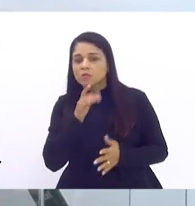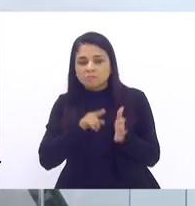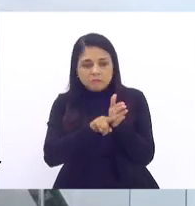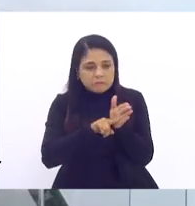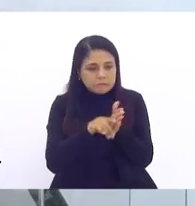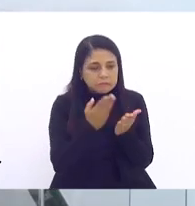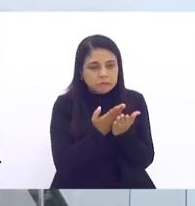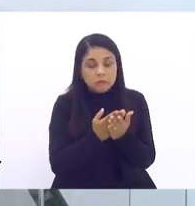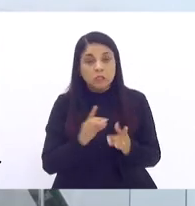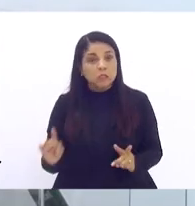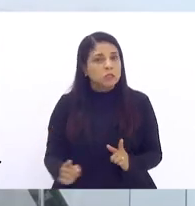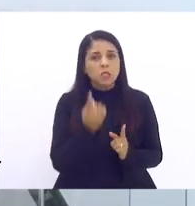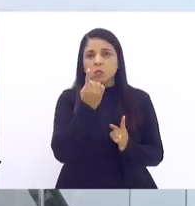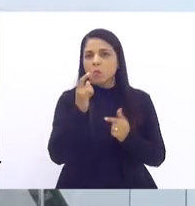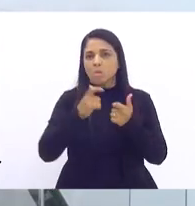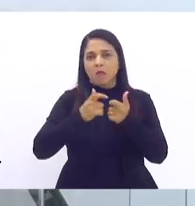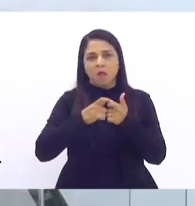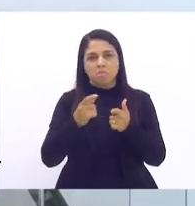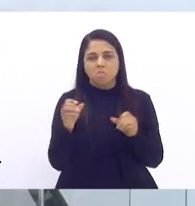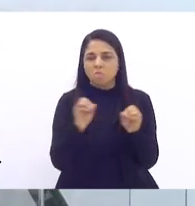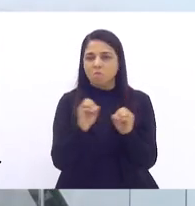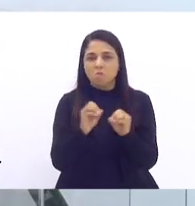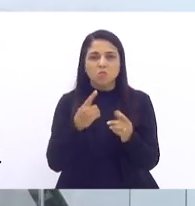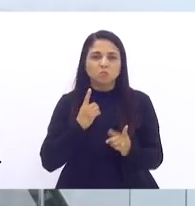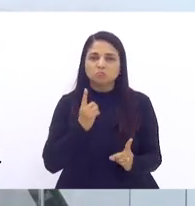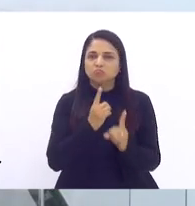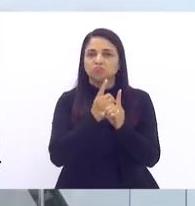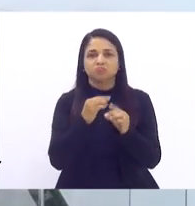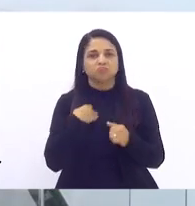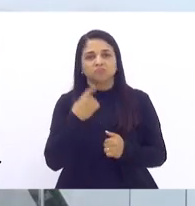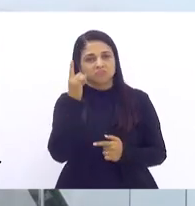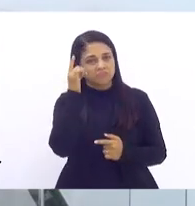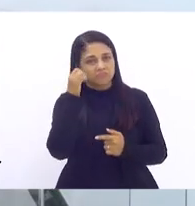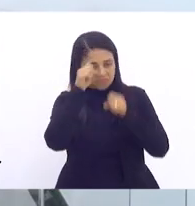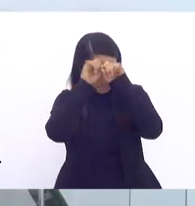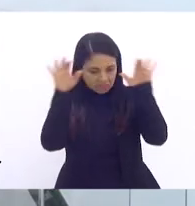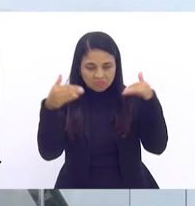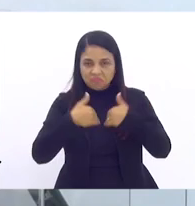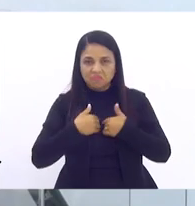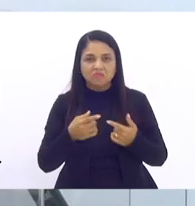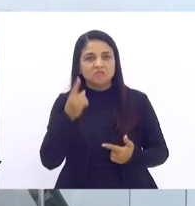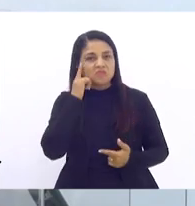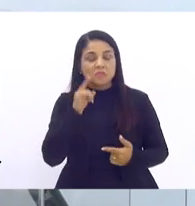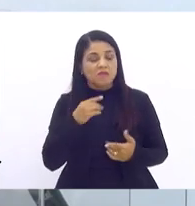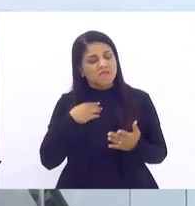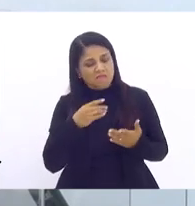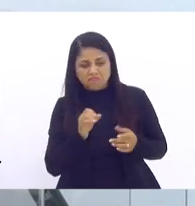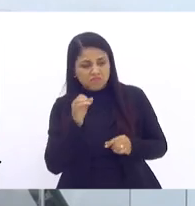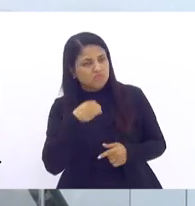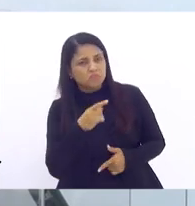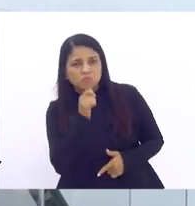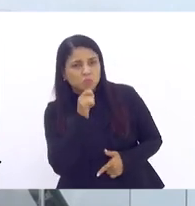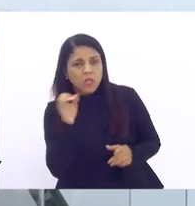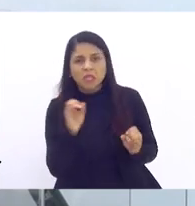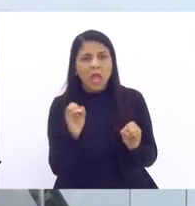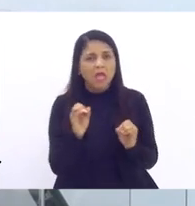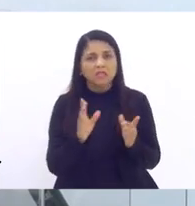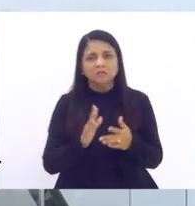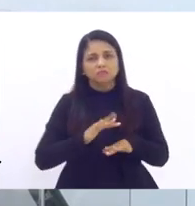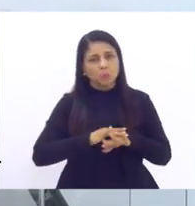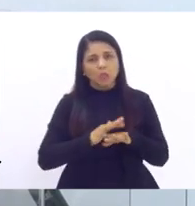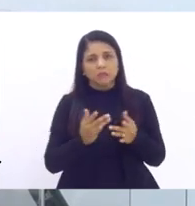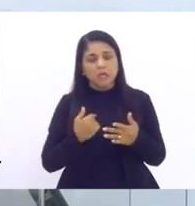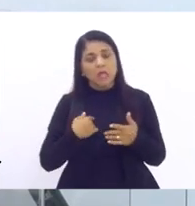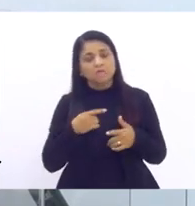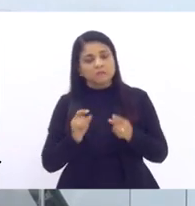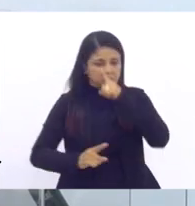nenhum médico no Rio de Janeiro conseguia diagnosticado todos me diziam que ele não tinha absolutamente nada e eu estaria inventando problema para o